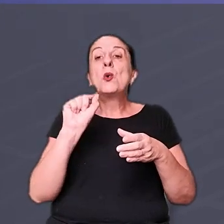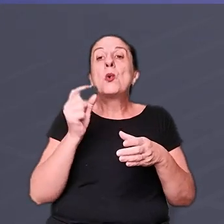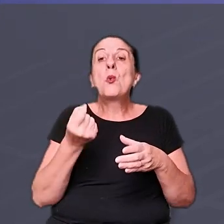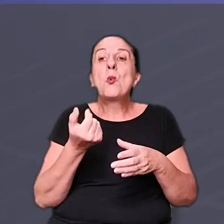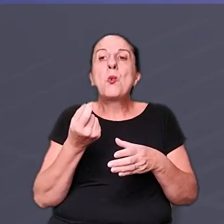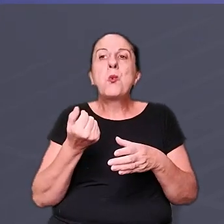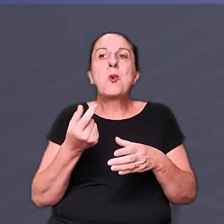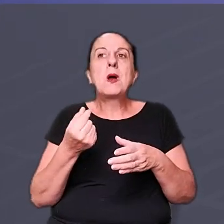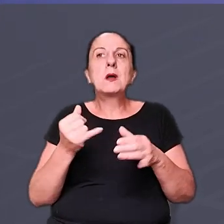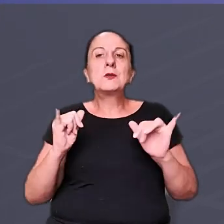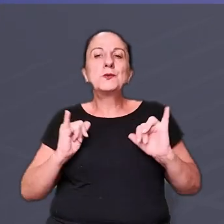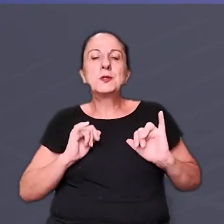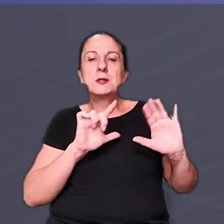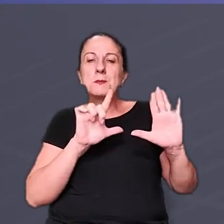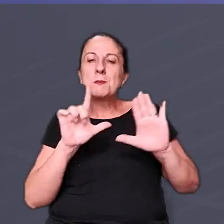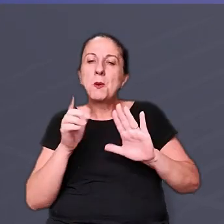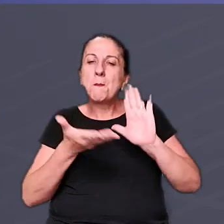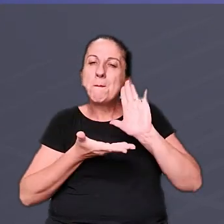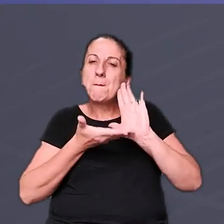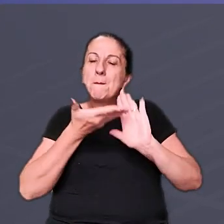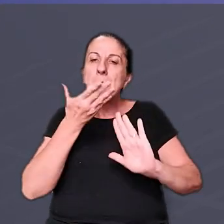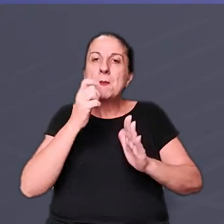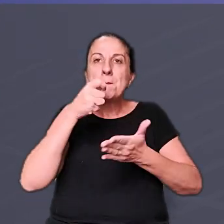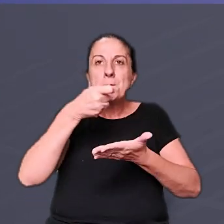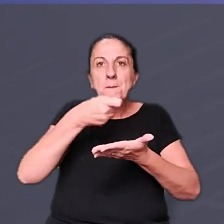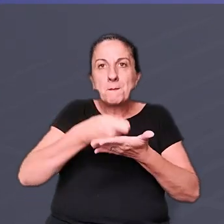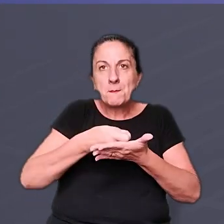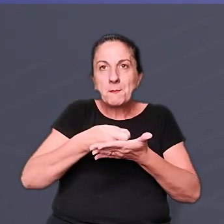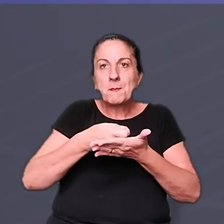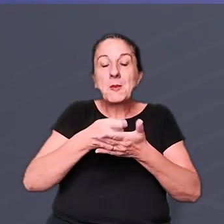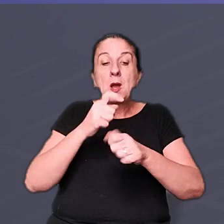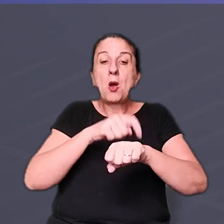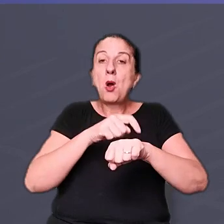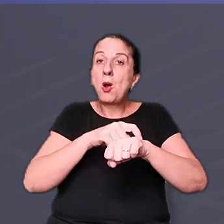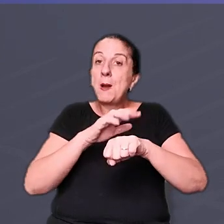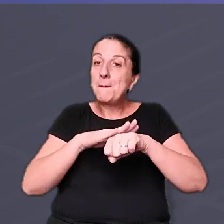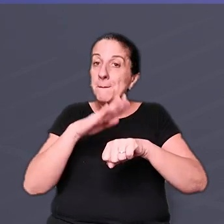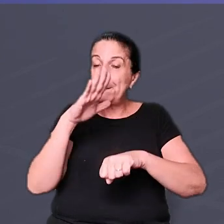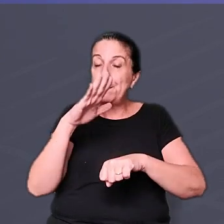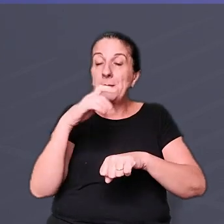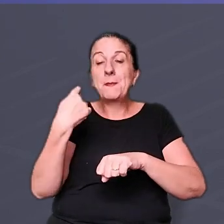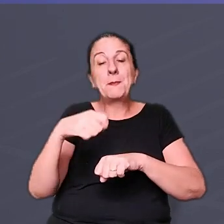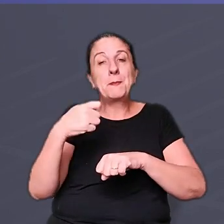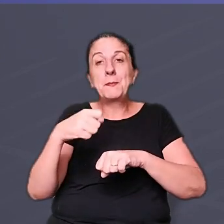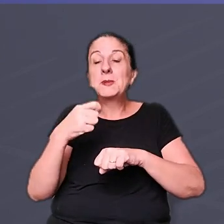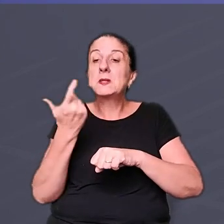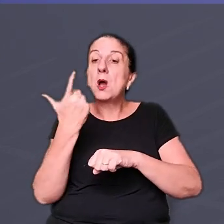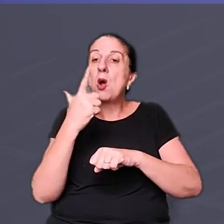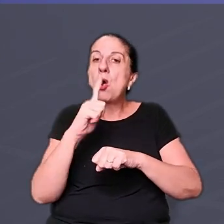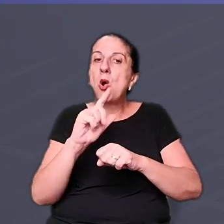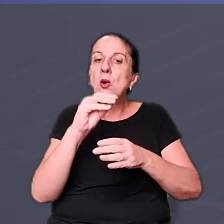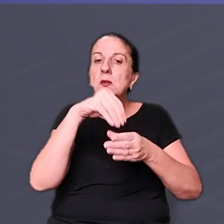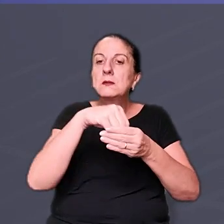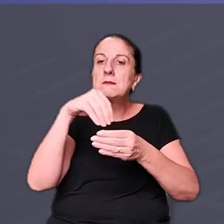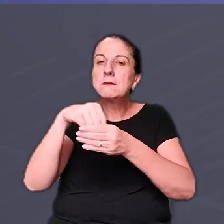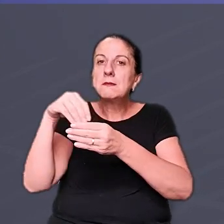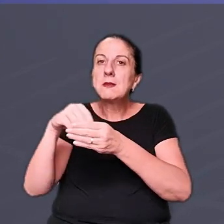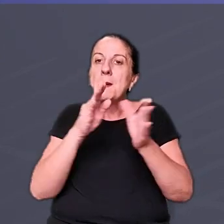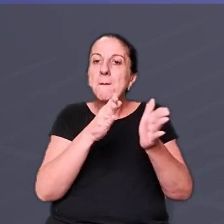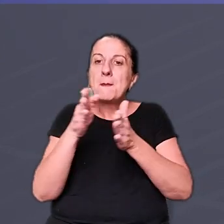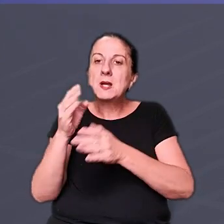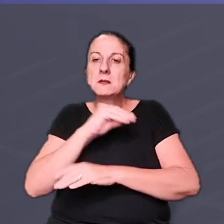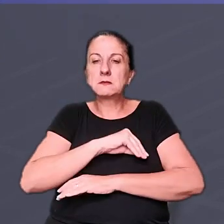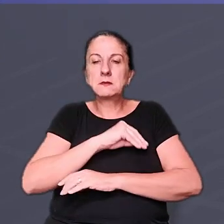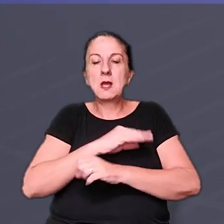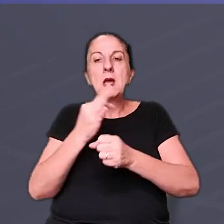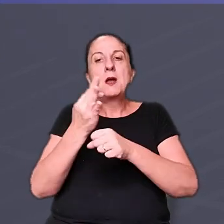descanso semanal, que tem remuneração maior devido ao pagamento habitual de horas extras, deve repercutir sobre outras parcelas